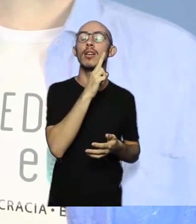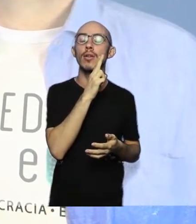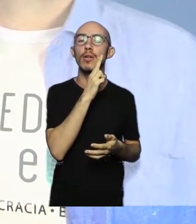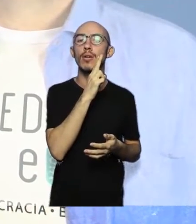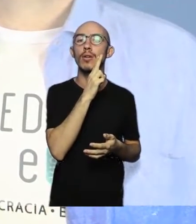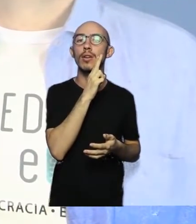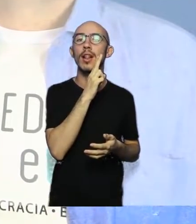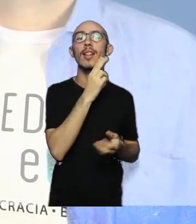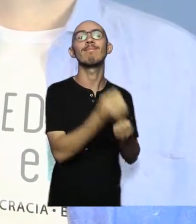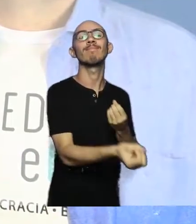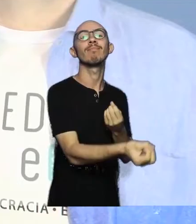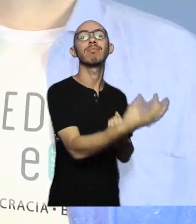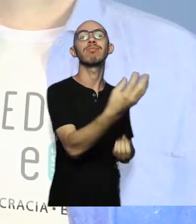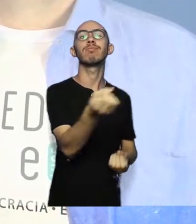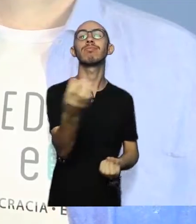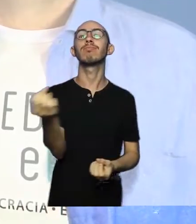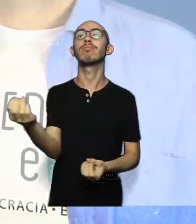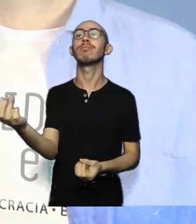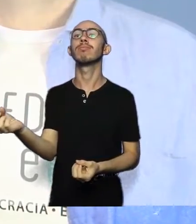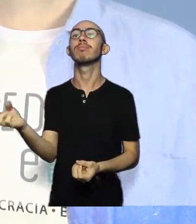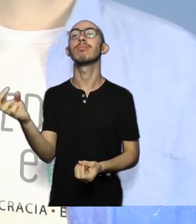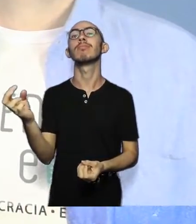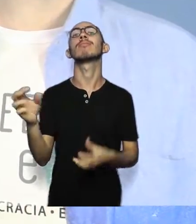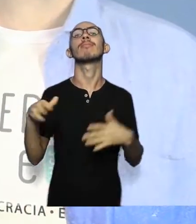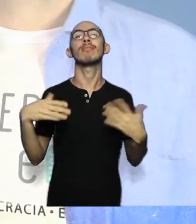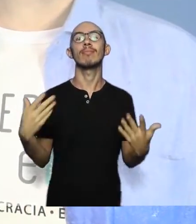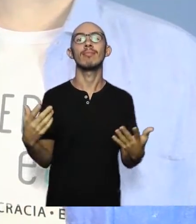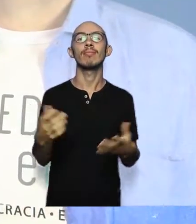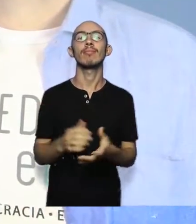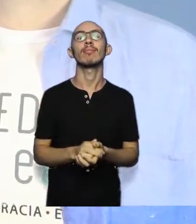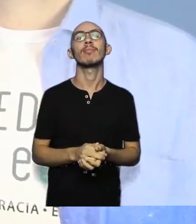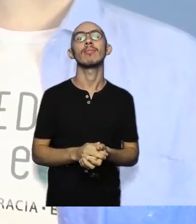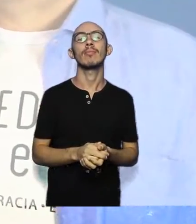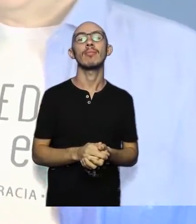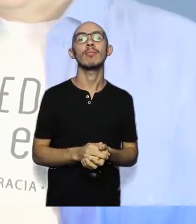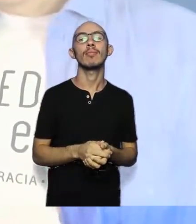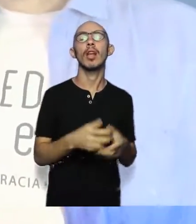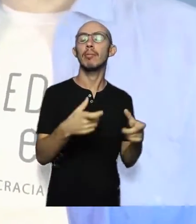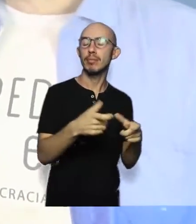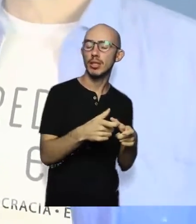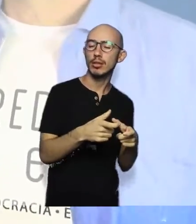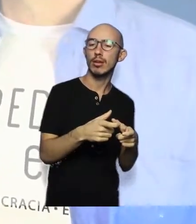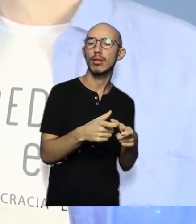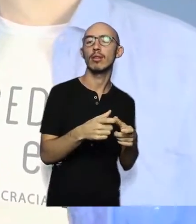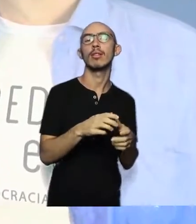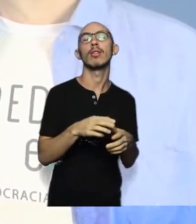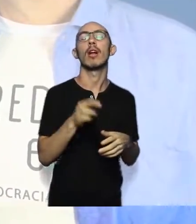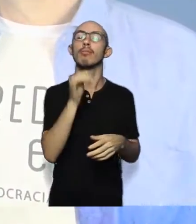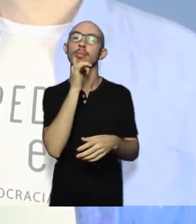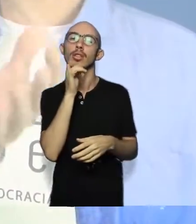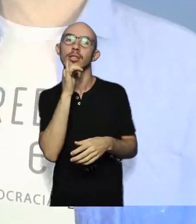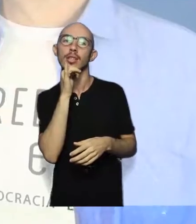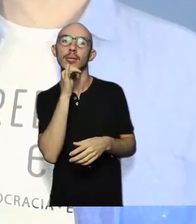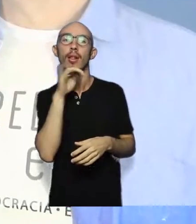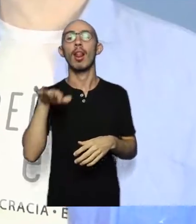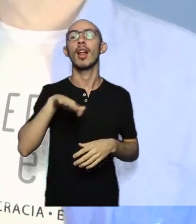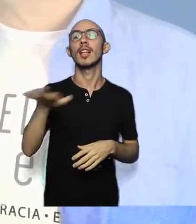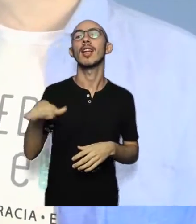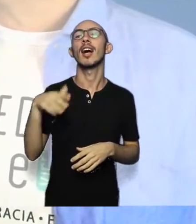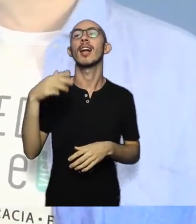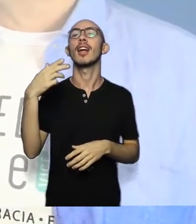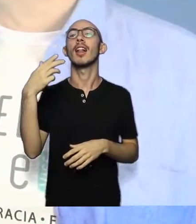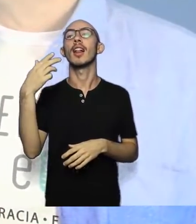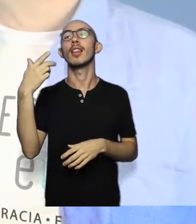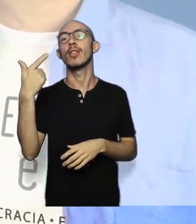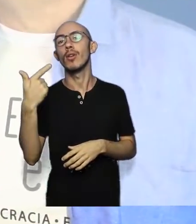universitário, né, colocando unidades menores em outras partes da universidade, como, por exemplo, na área 2